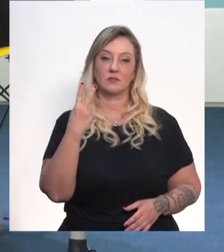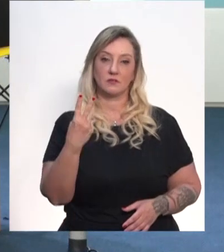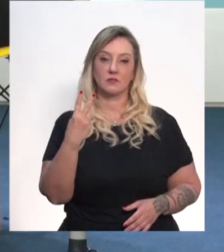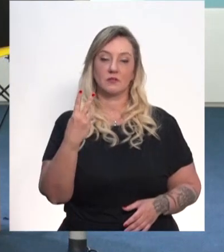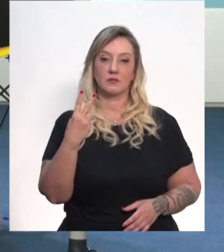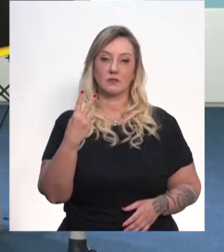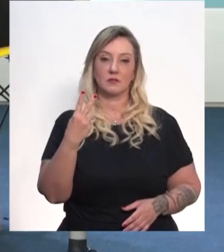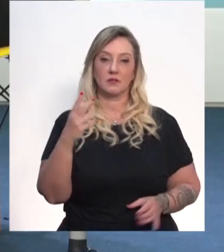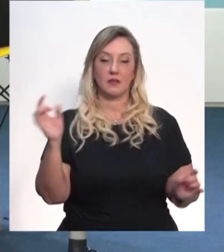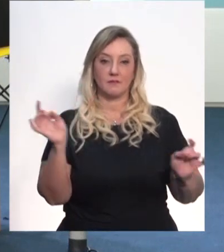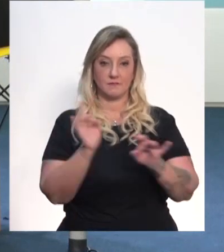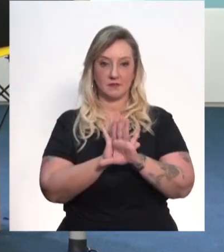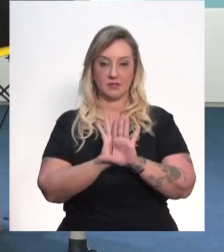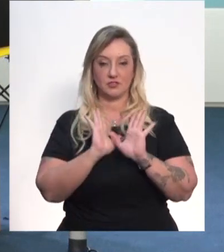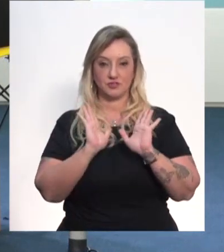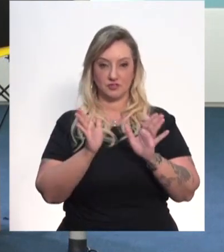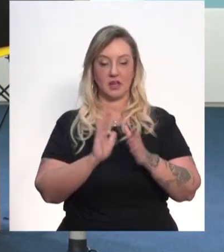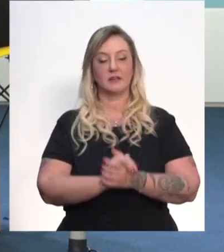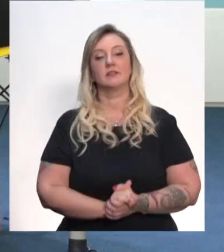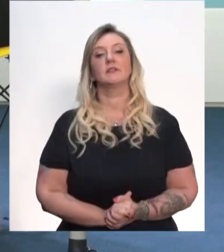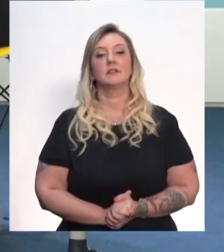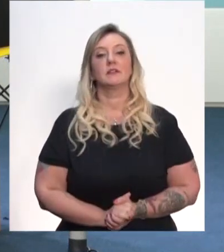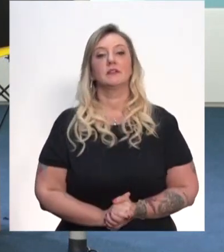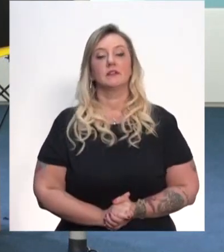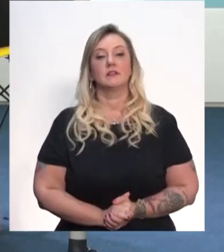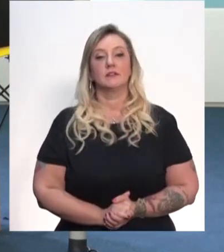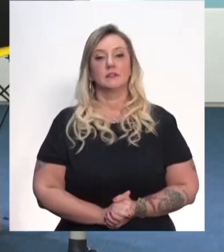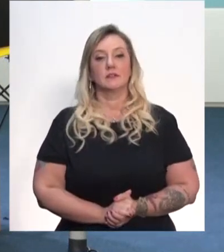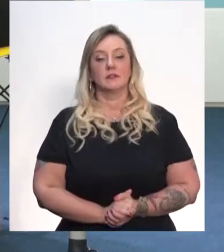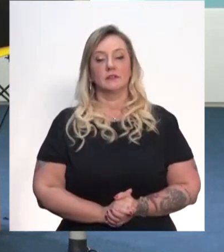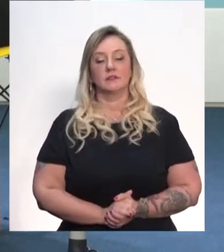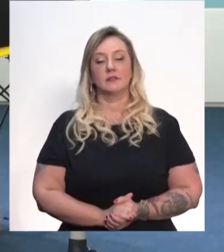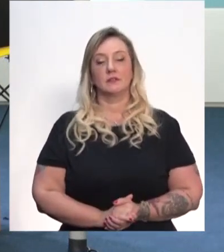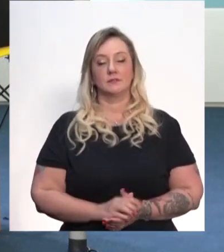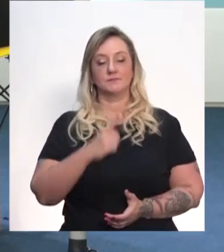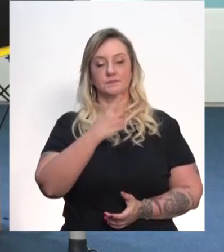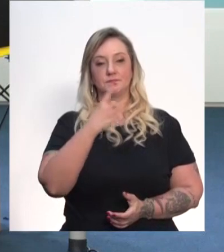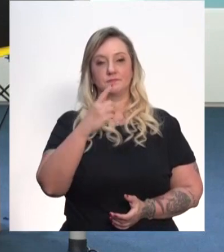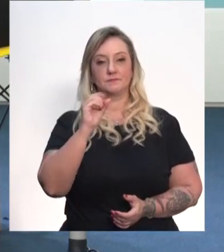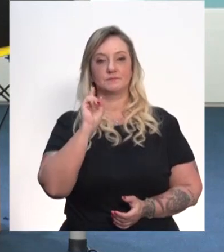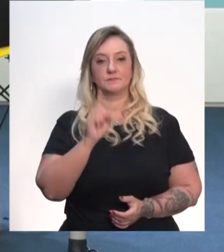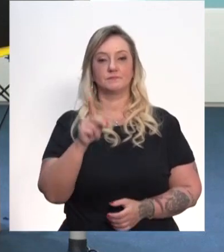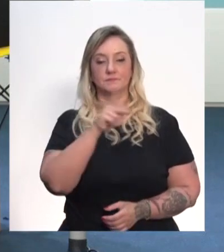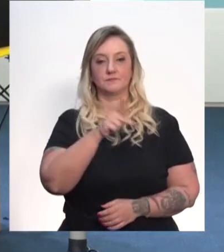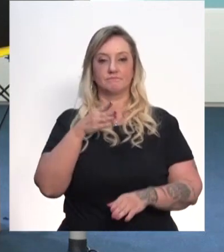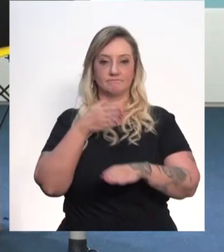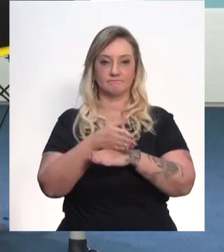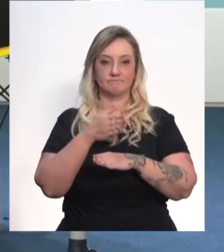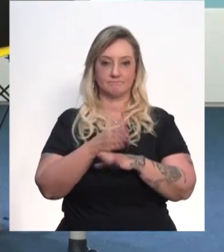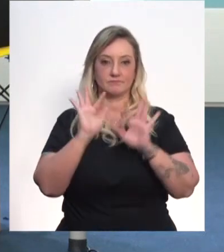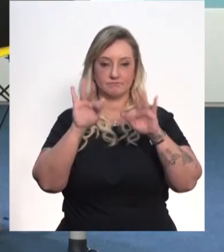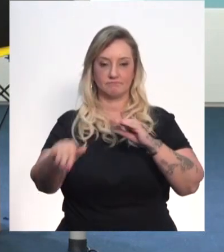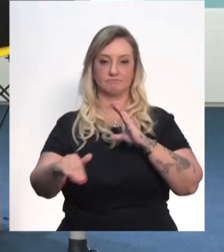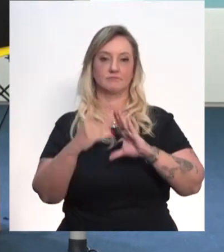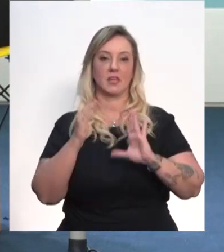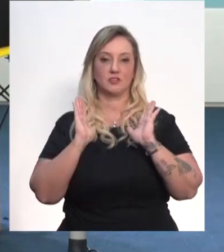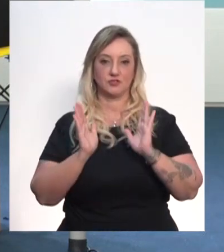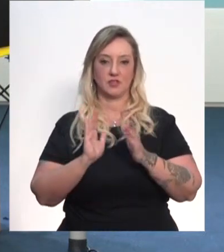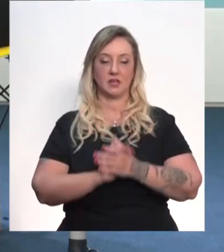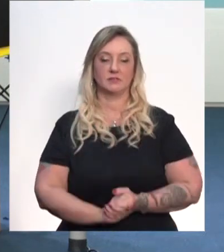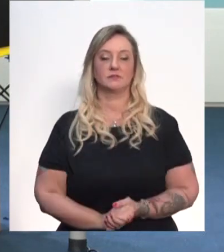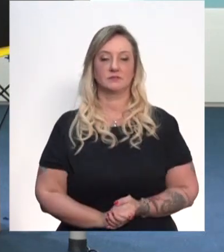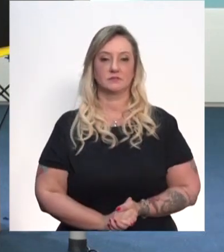no campo senha. Tá? Nós temos um caso específico também, que são os professores eventuais. Eles acabam não aparecendo na